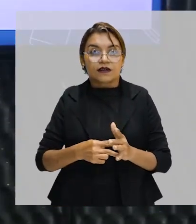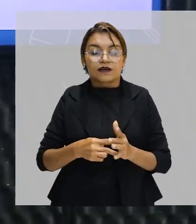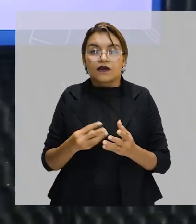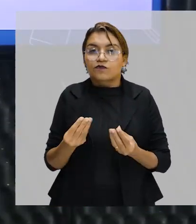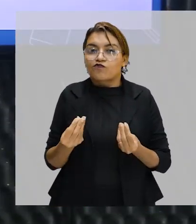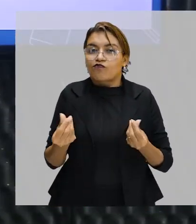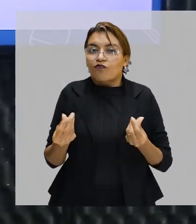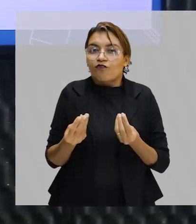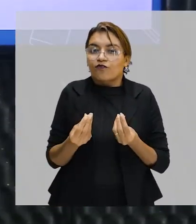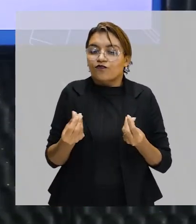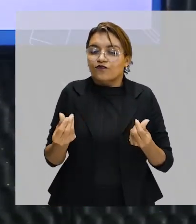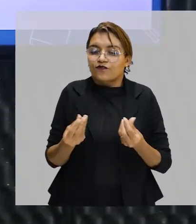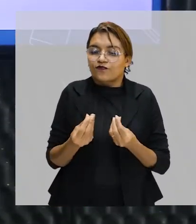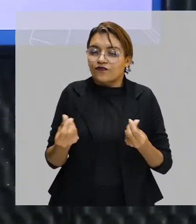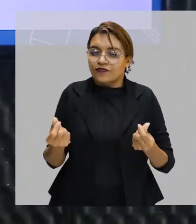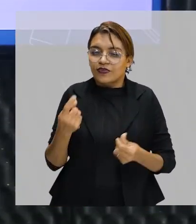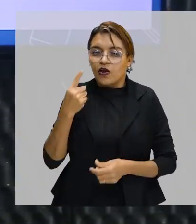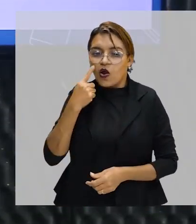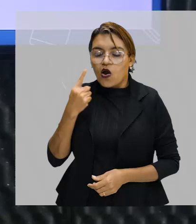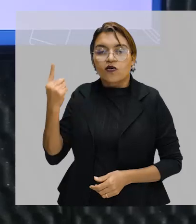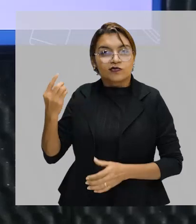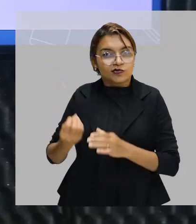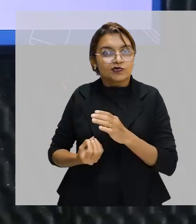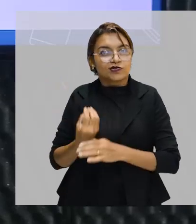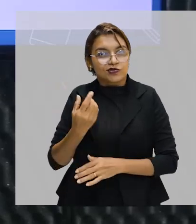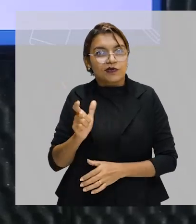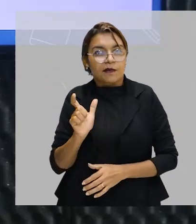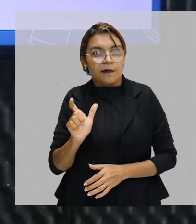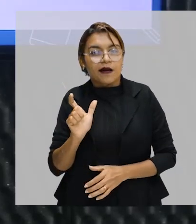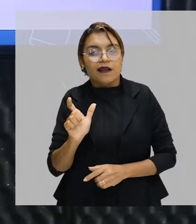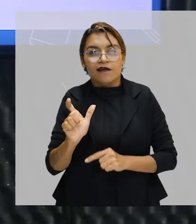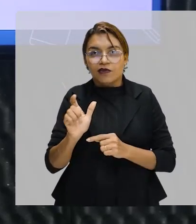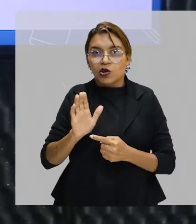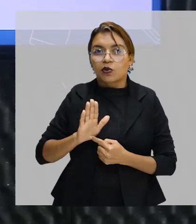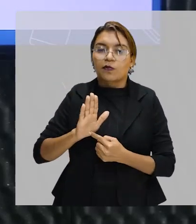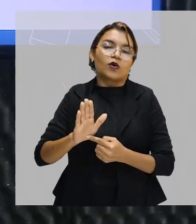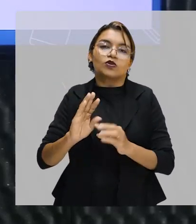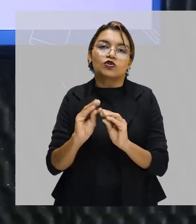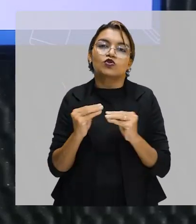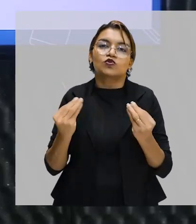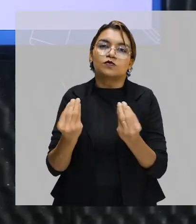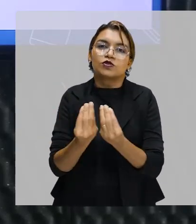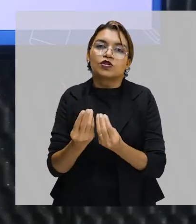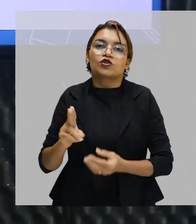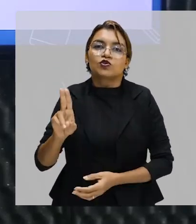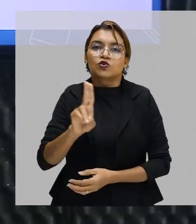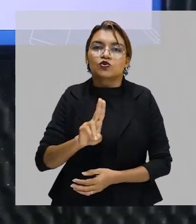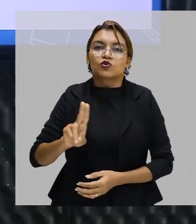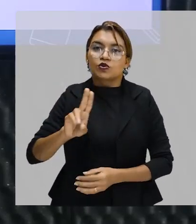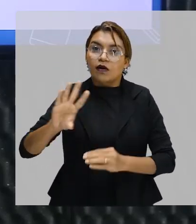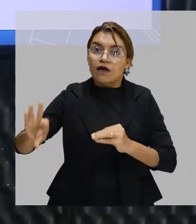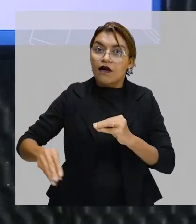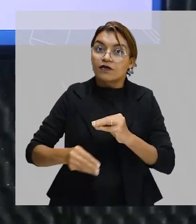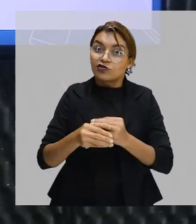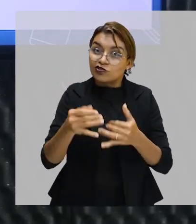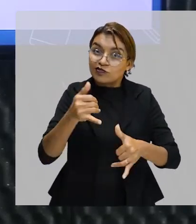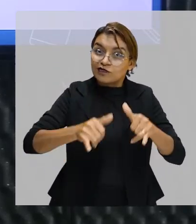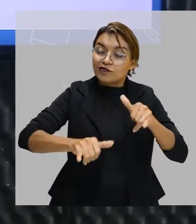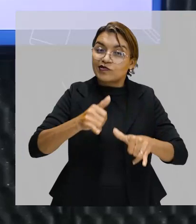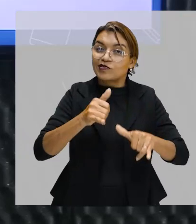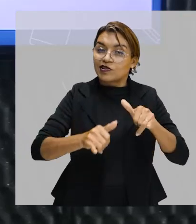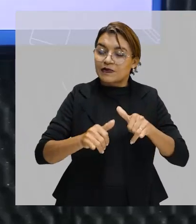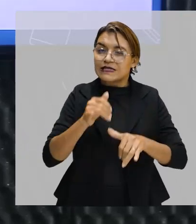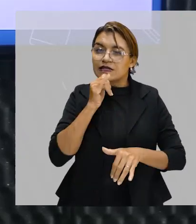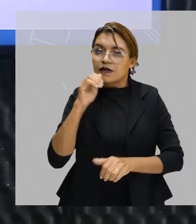que surgiu a palavra flavorizante, que designa substâncias que são utilizadas como aditivos químicos